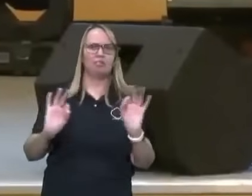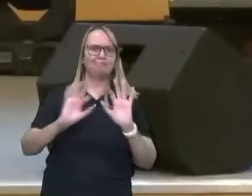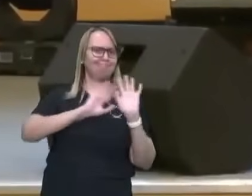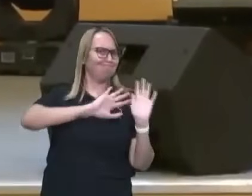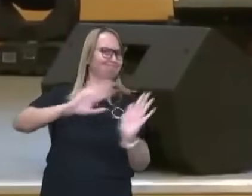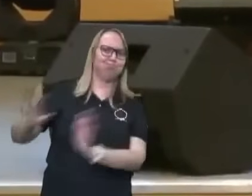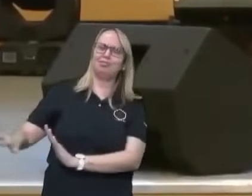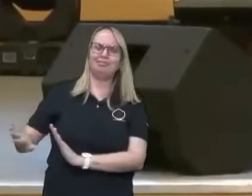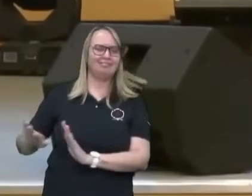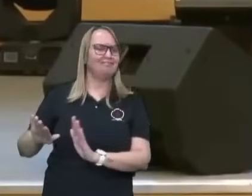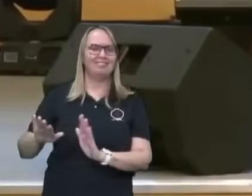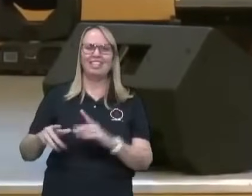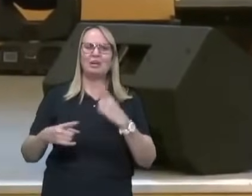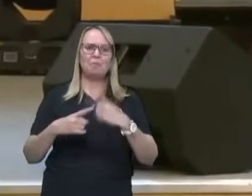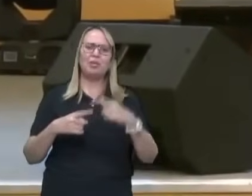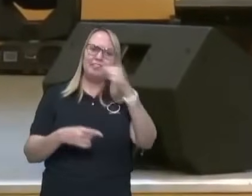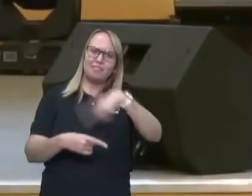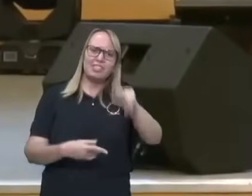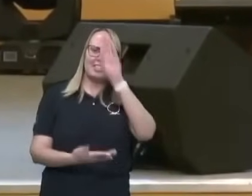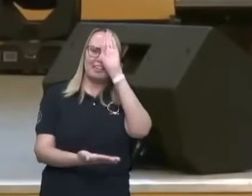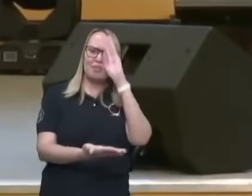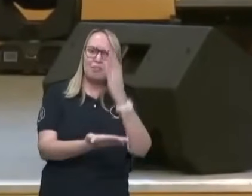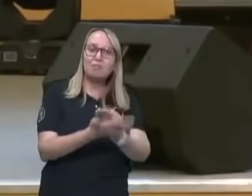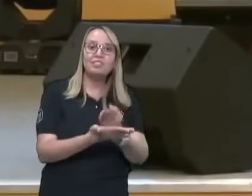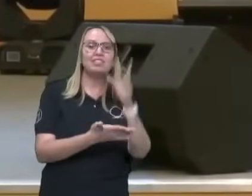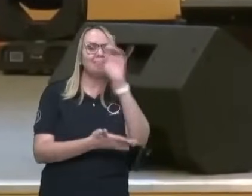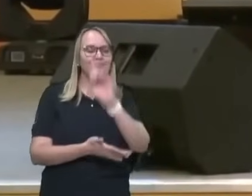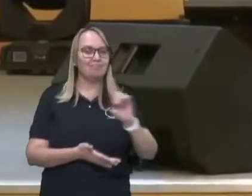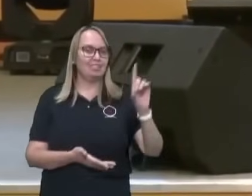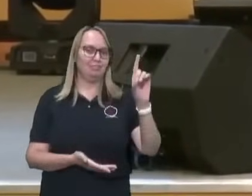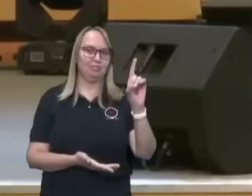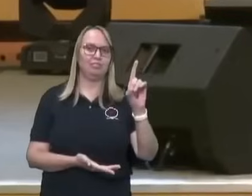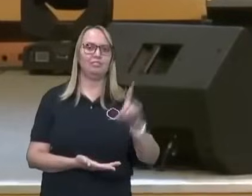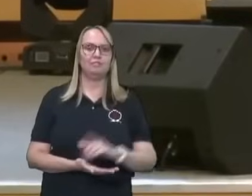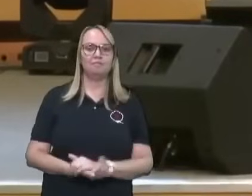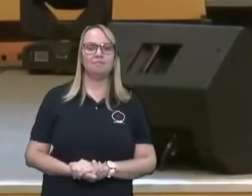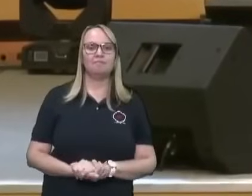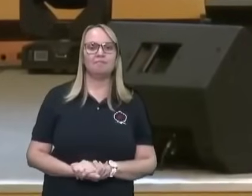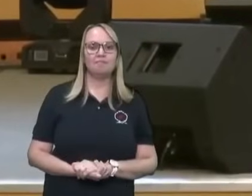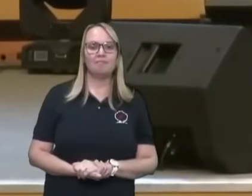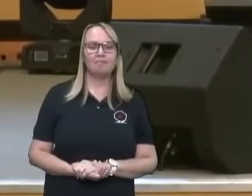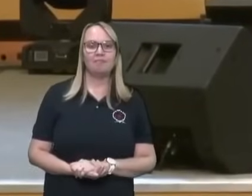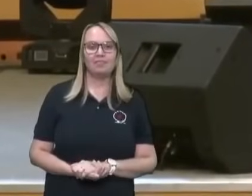porque você confia em Deus.